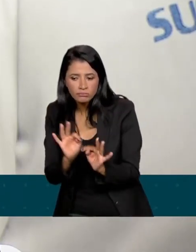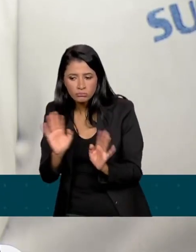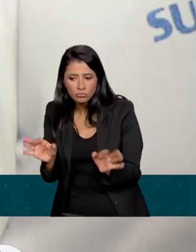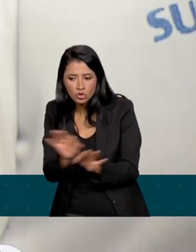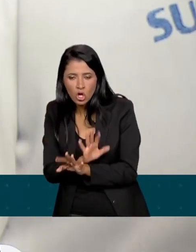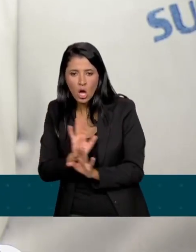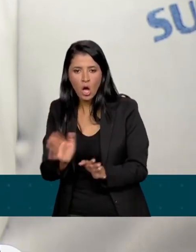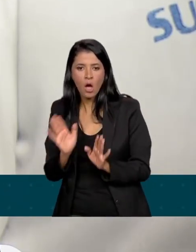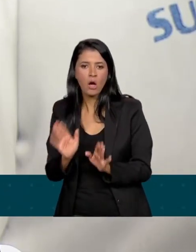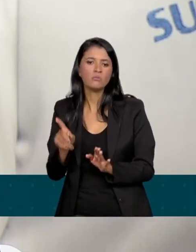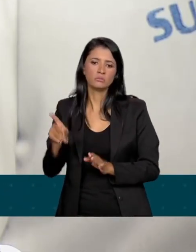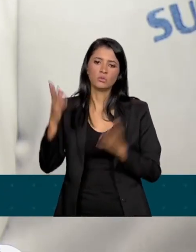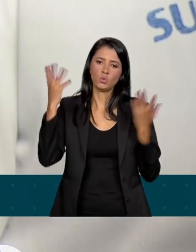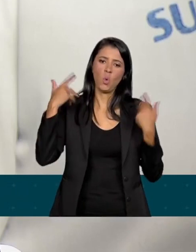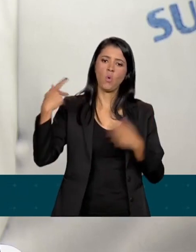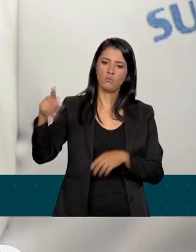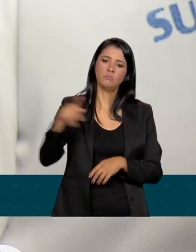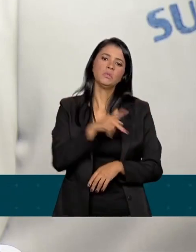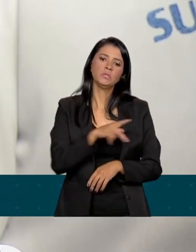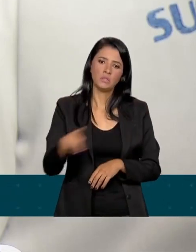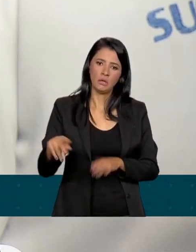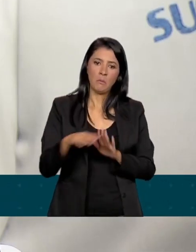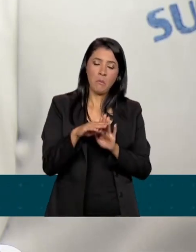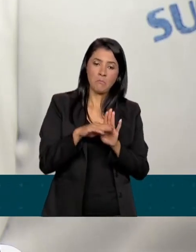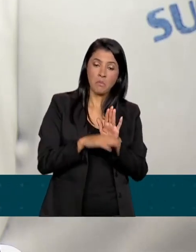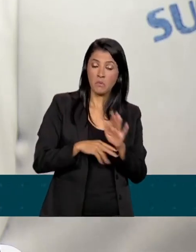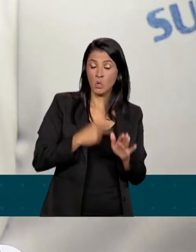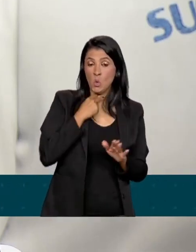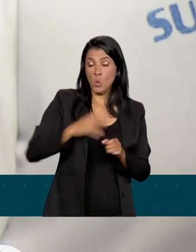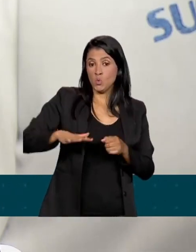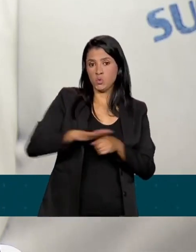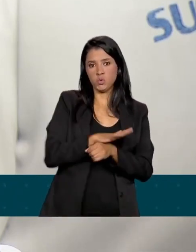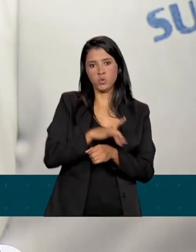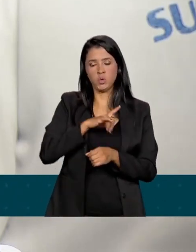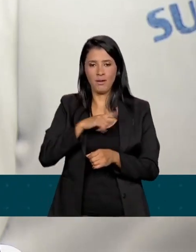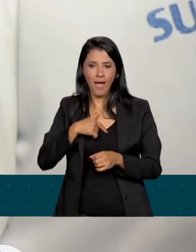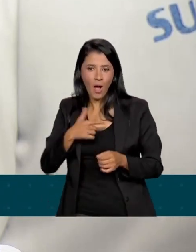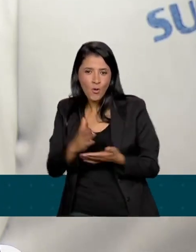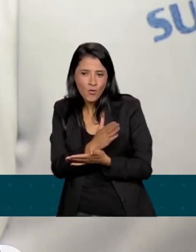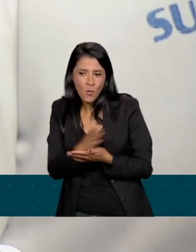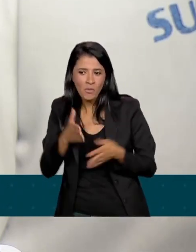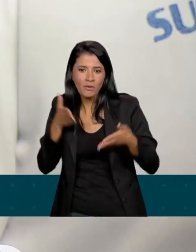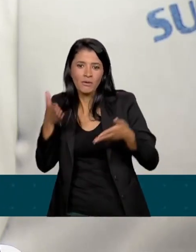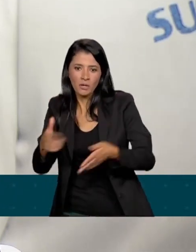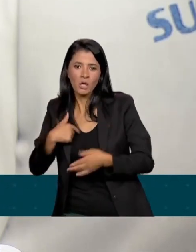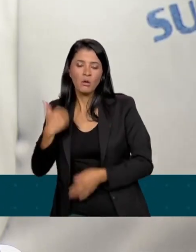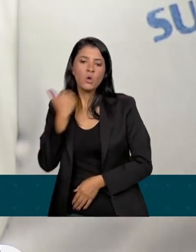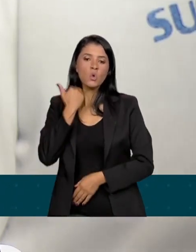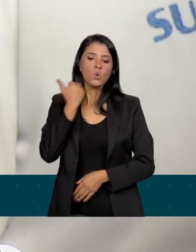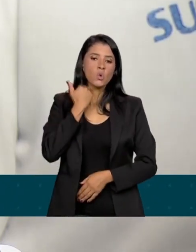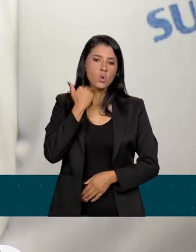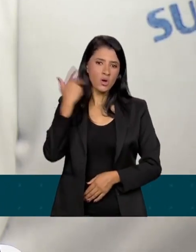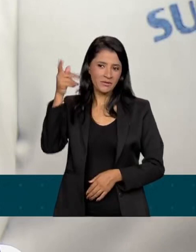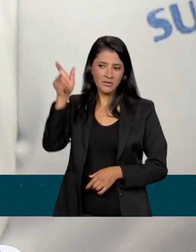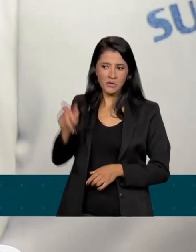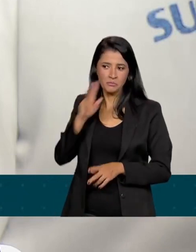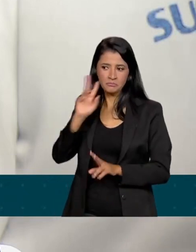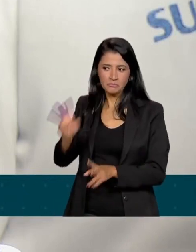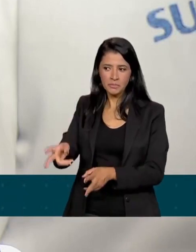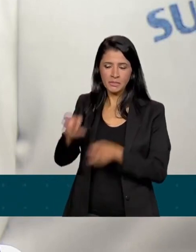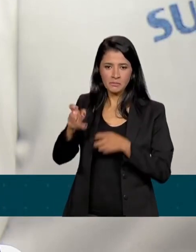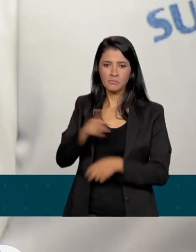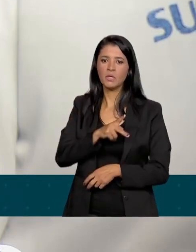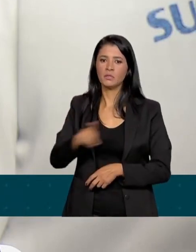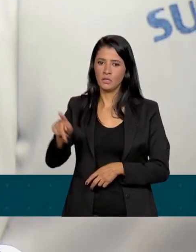naturalmente o presidente está com uma agenda de trabalho muito intensa, de algumas eu tenho participado, eu fico cansada, e eu vejo que o